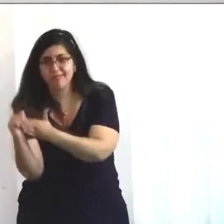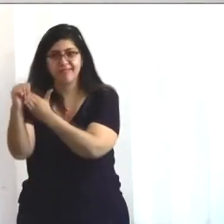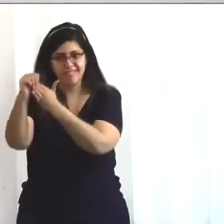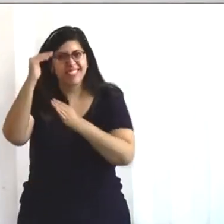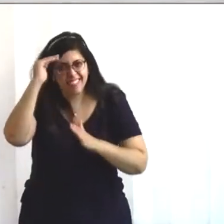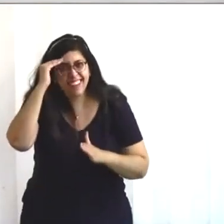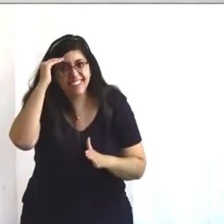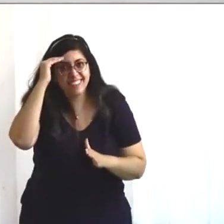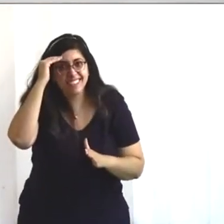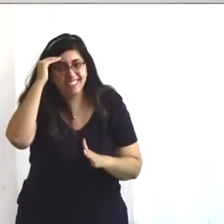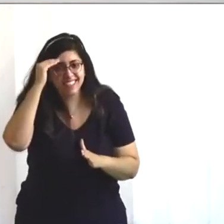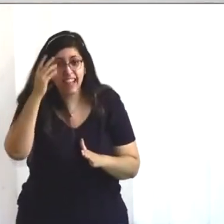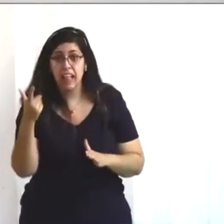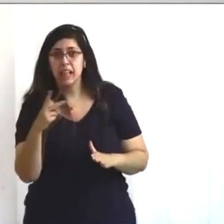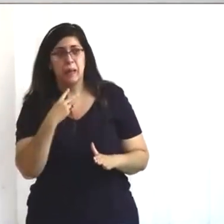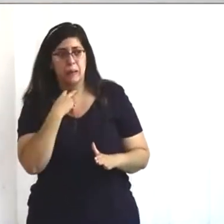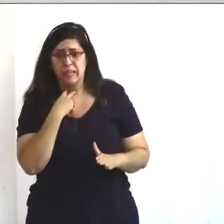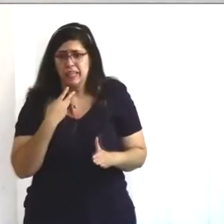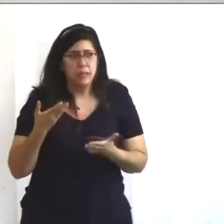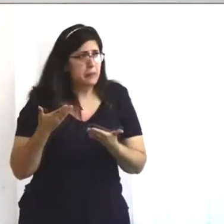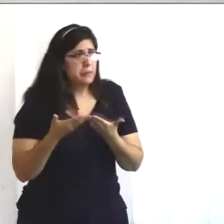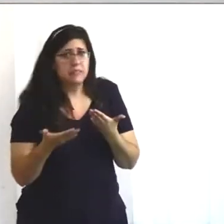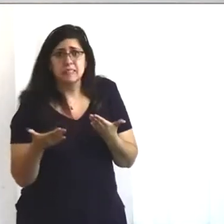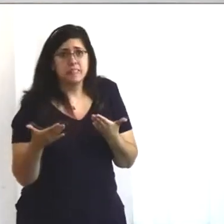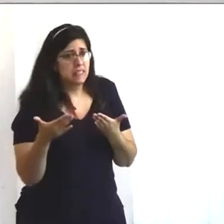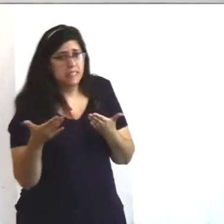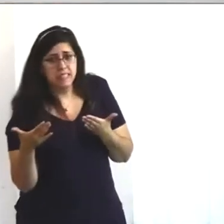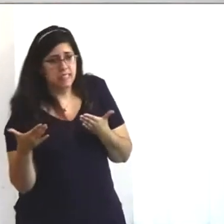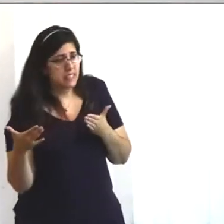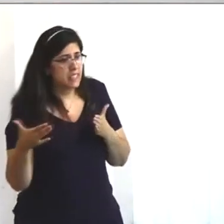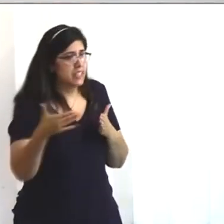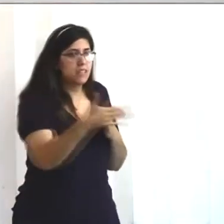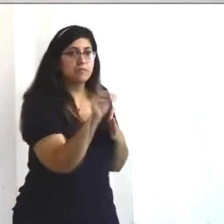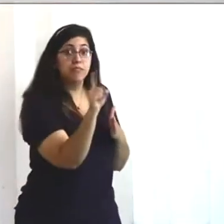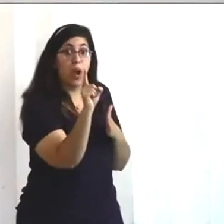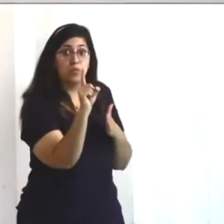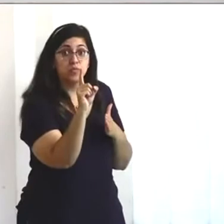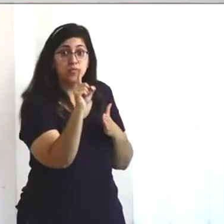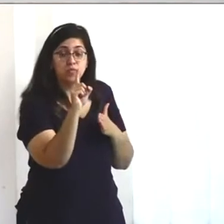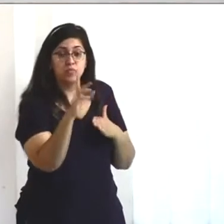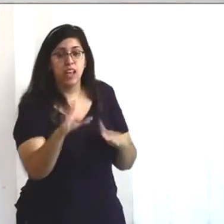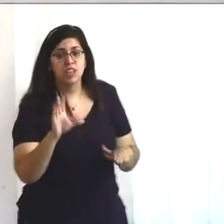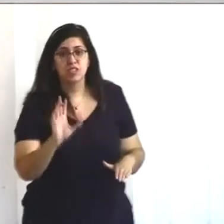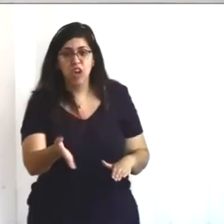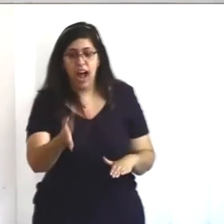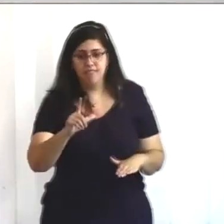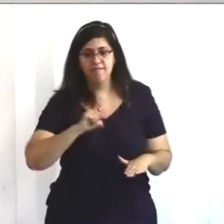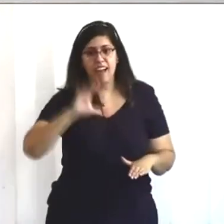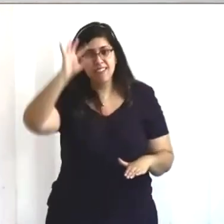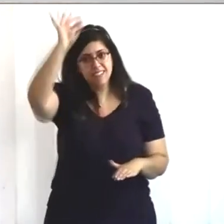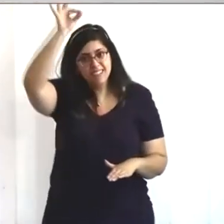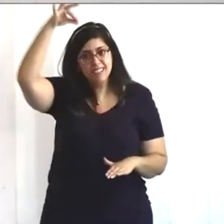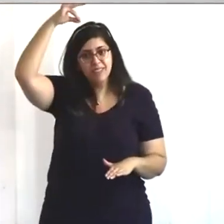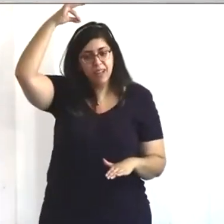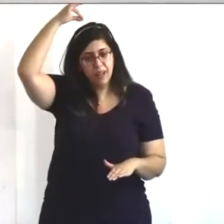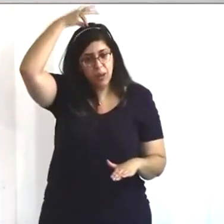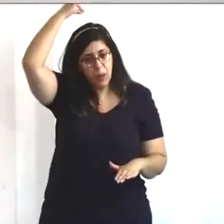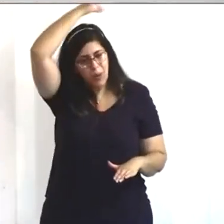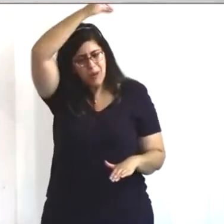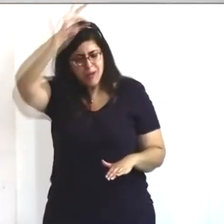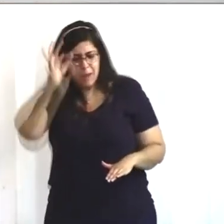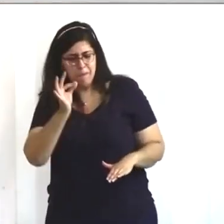consumação. E então o Senhor Jesus Cristo diz: não é possível que não se veja o Espírito Santo. Não é possível que se